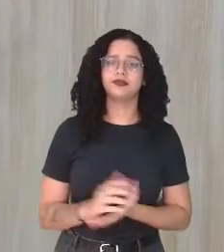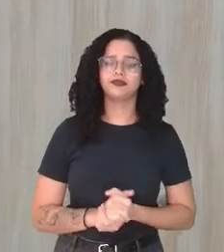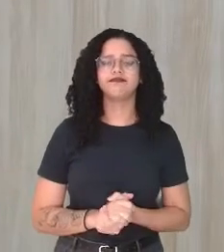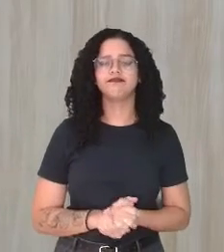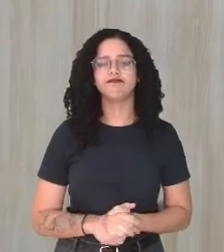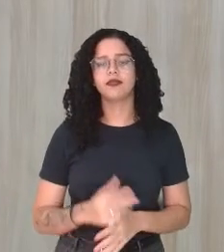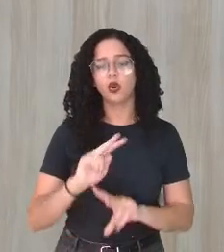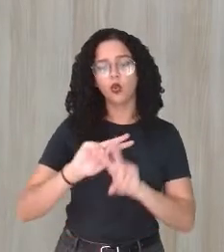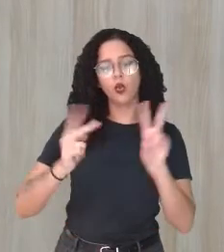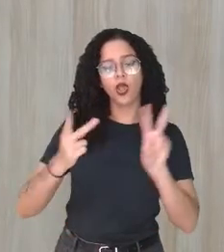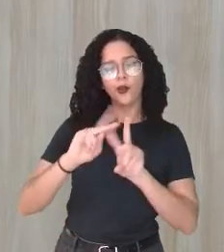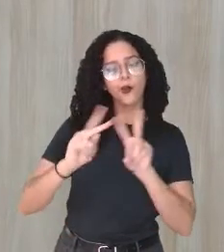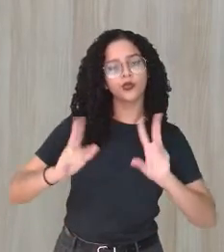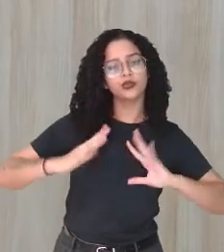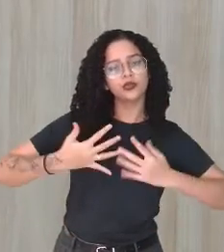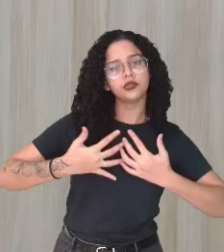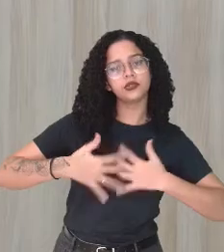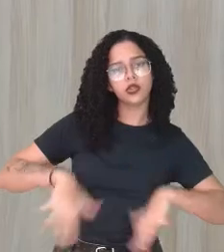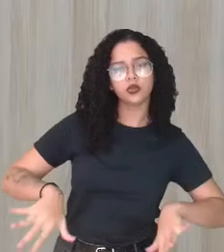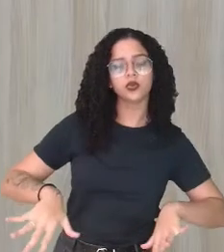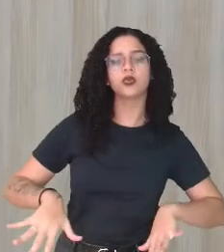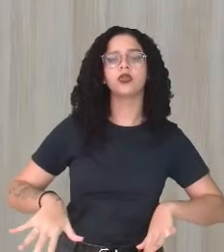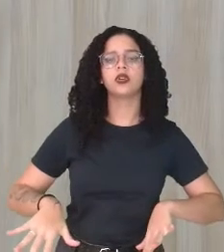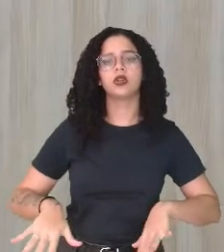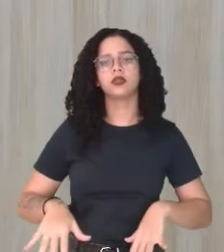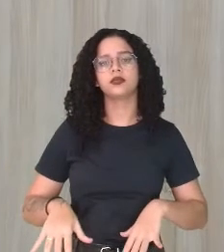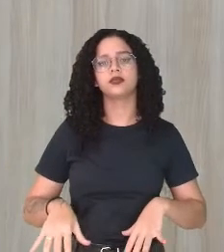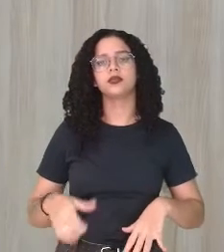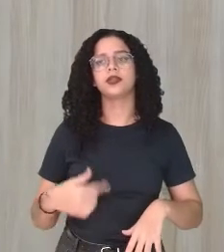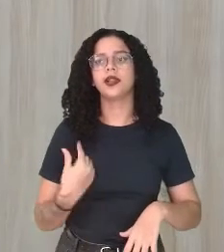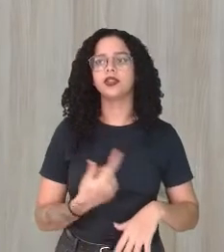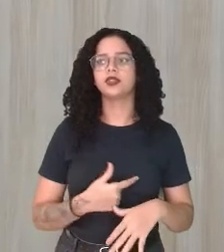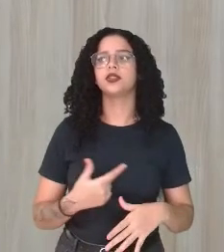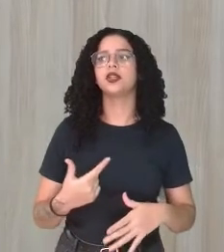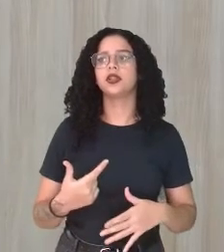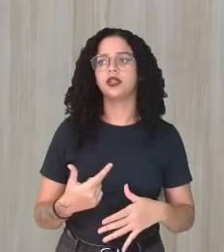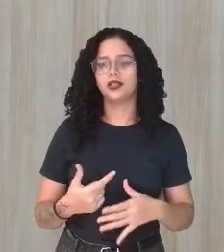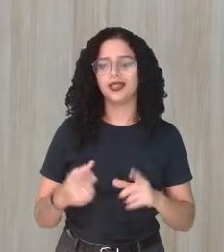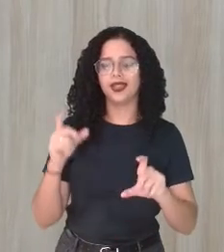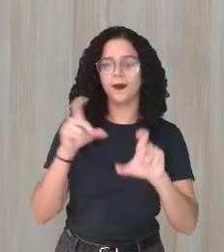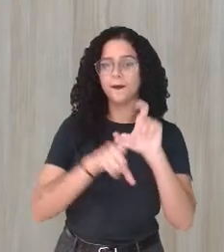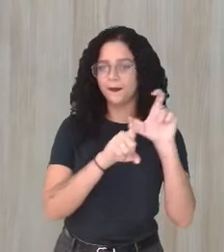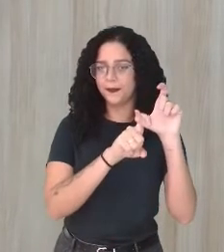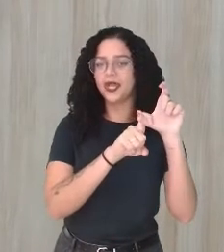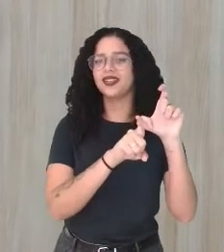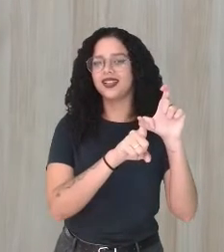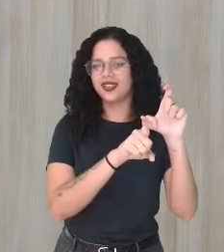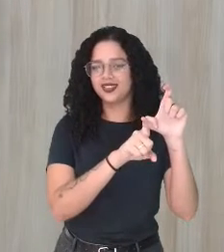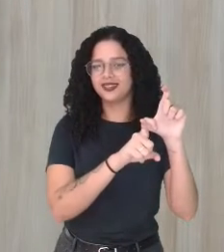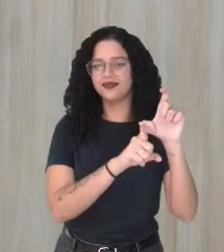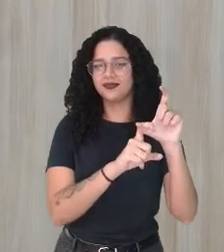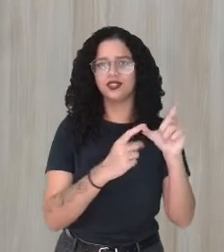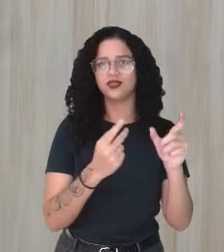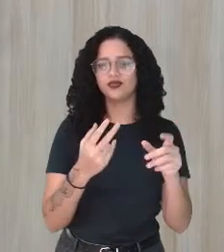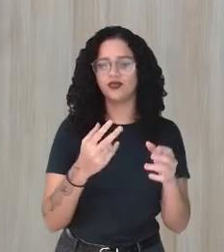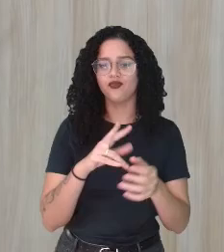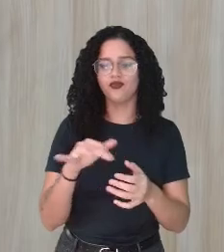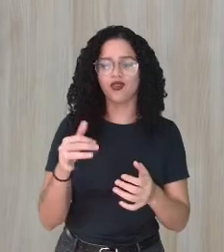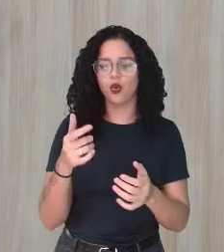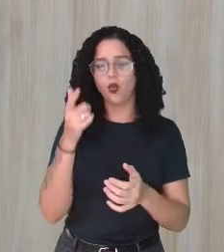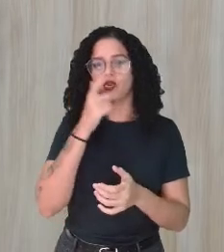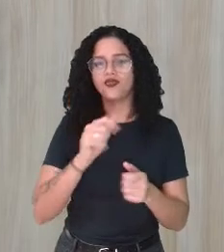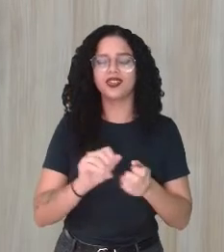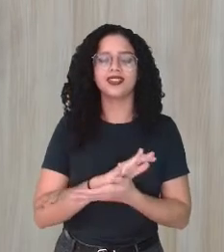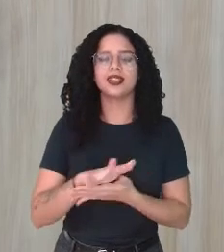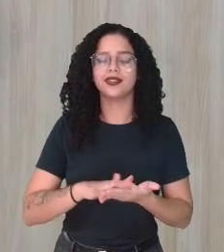os recursos naturais, né, dos quais somos tão dependentes, a gente não vai para canto nenhum, não é